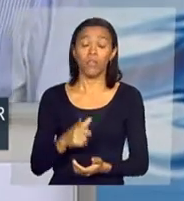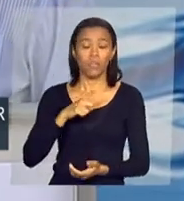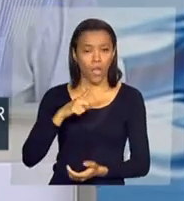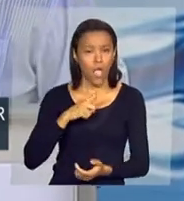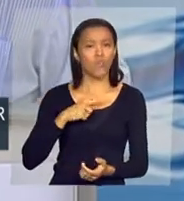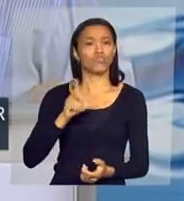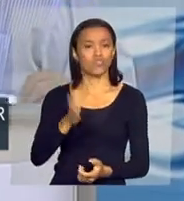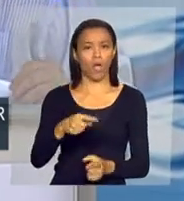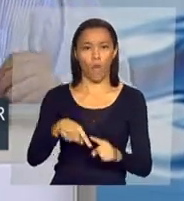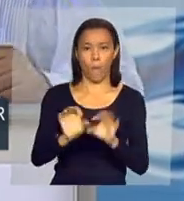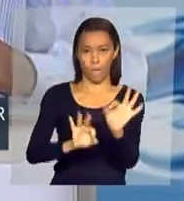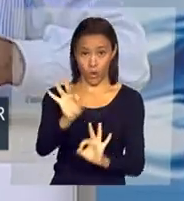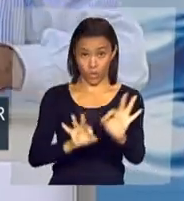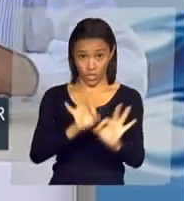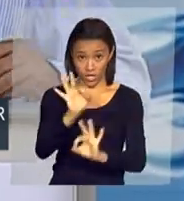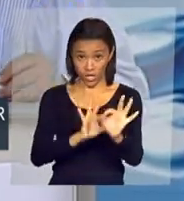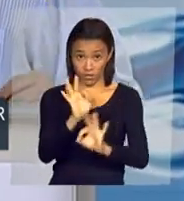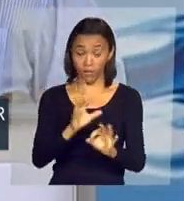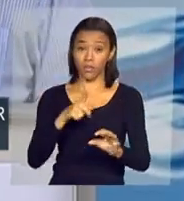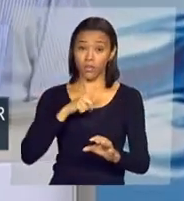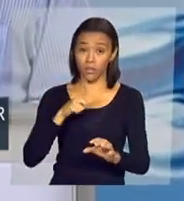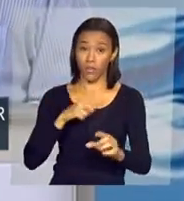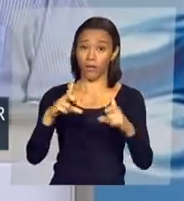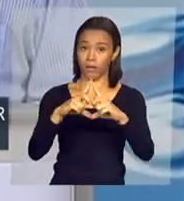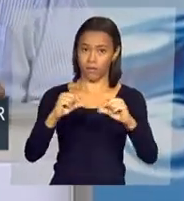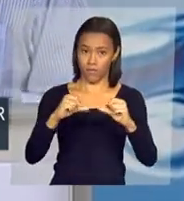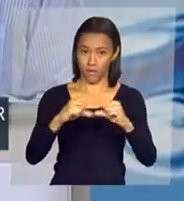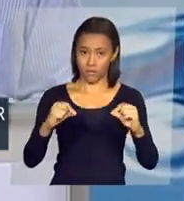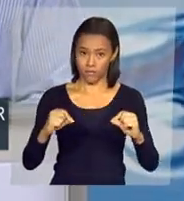em tramitação no Ministério...